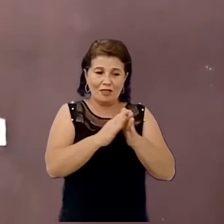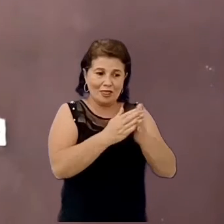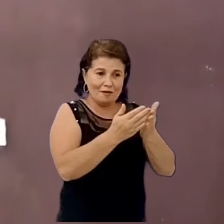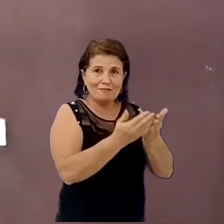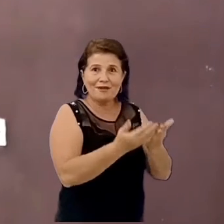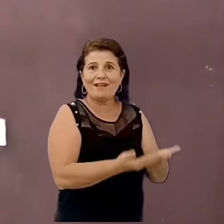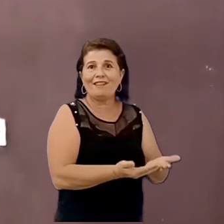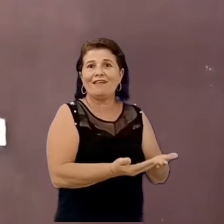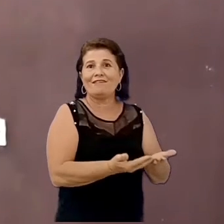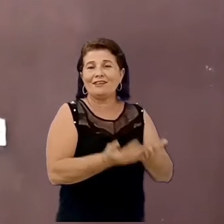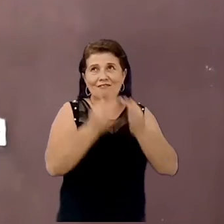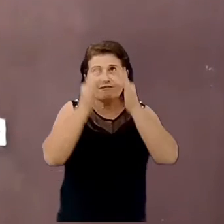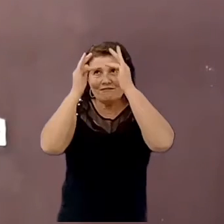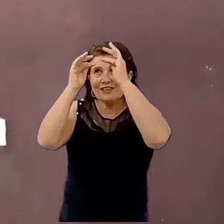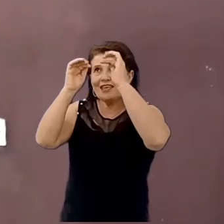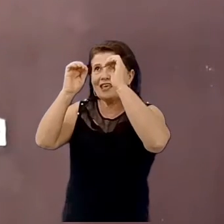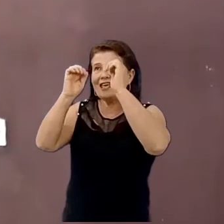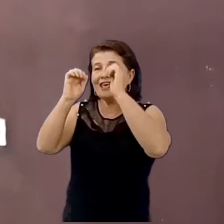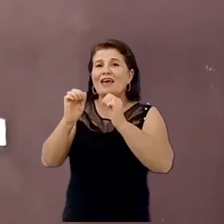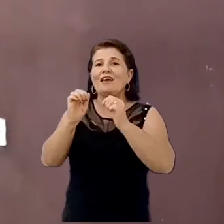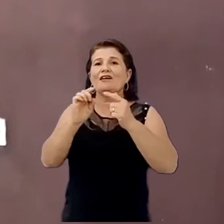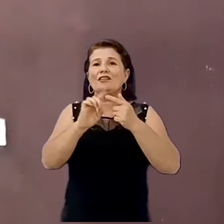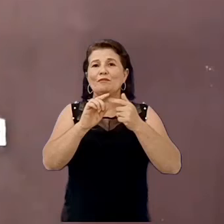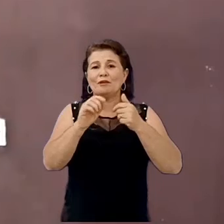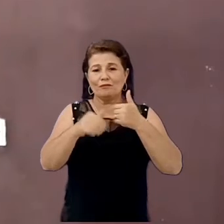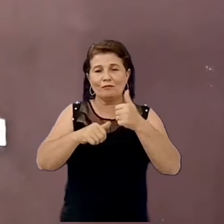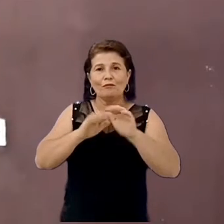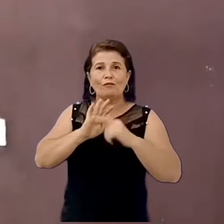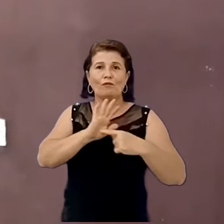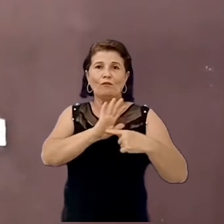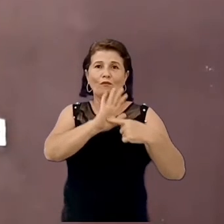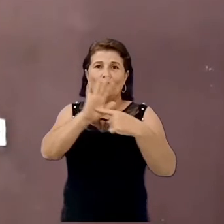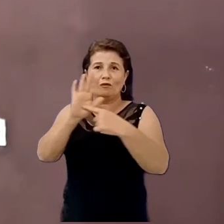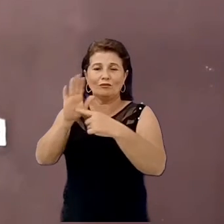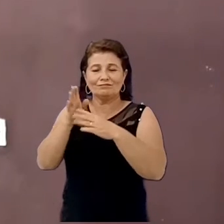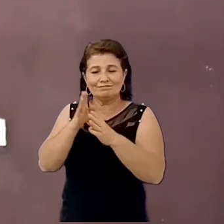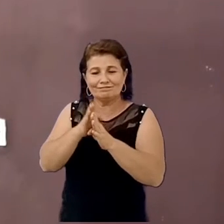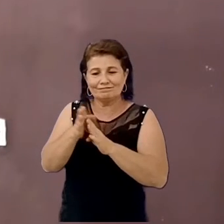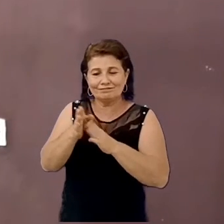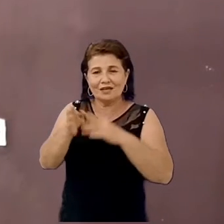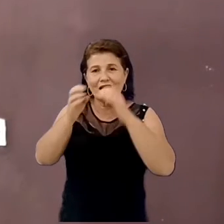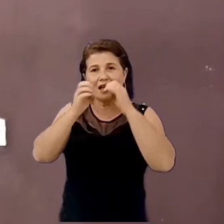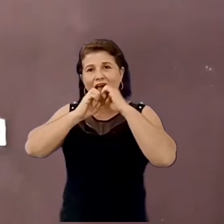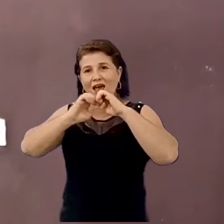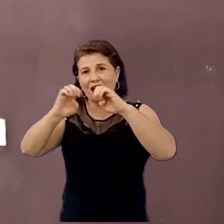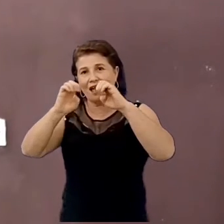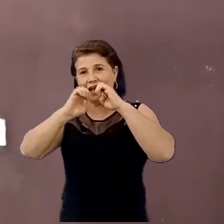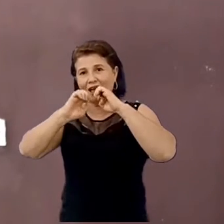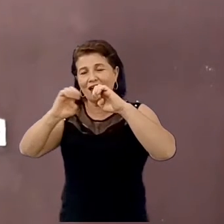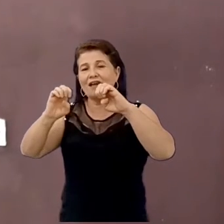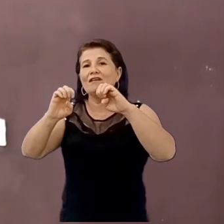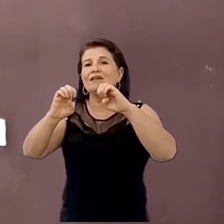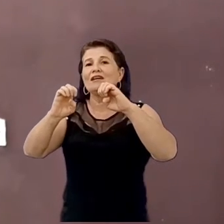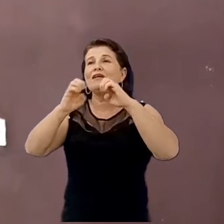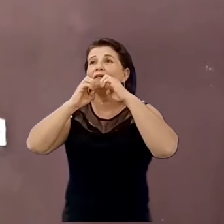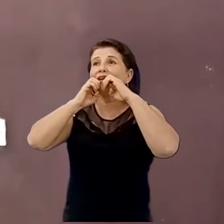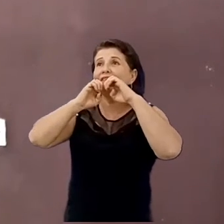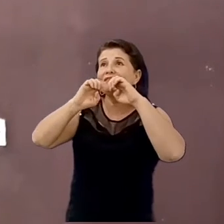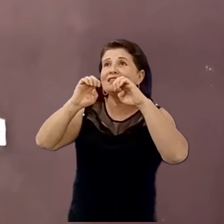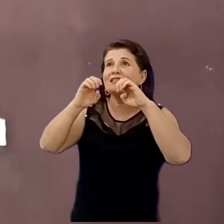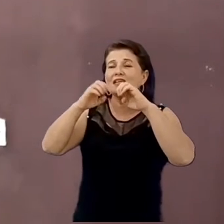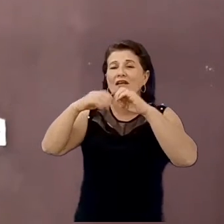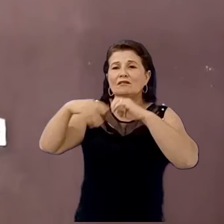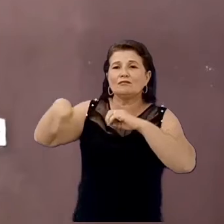com aquilo que recebeu e repassando conforme o que foi recebido. Aquele Evangelho agiu no